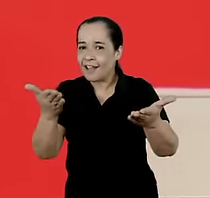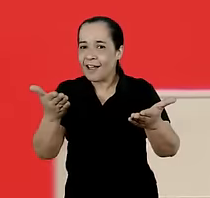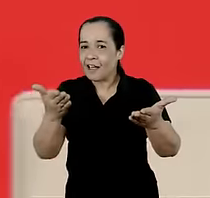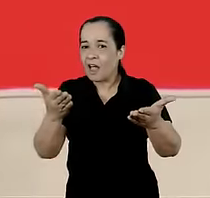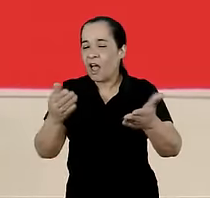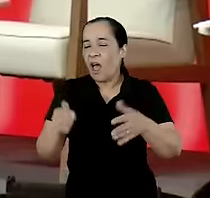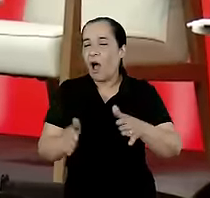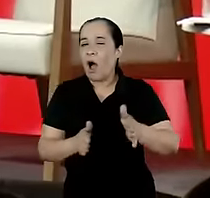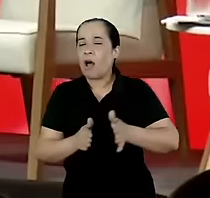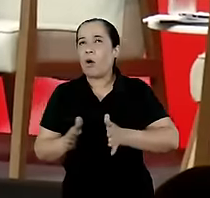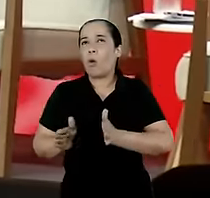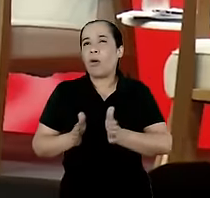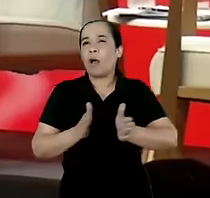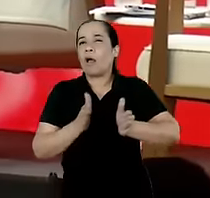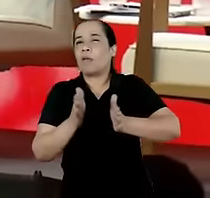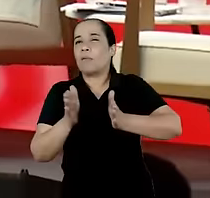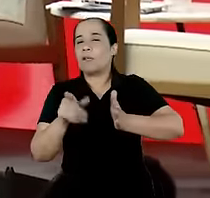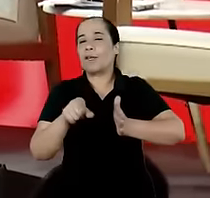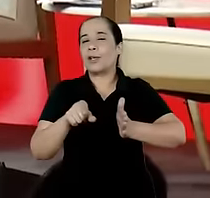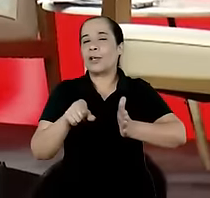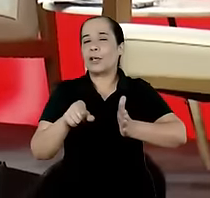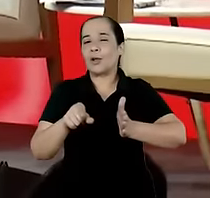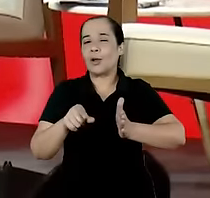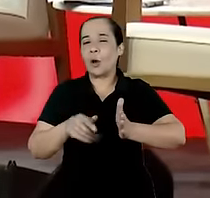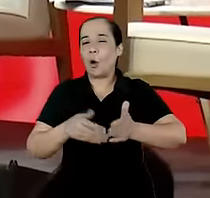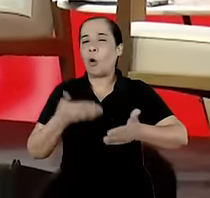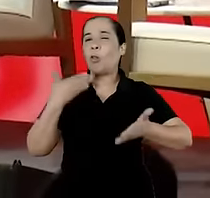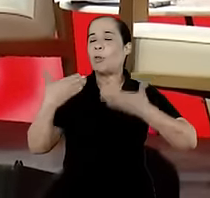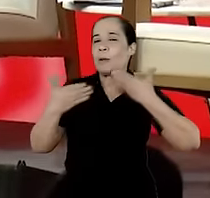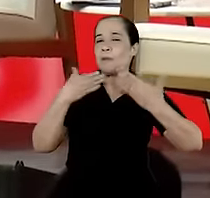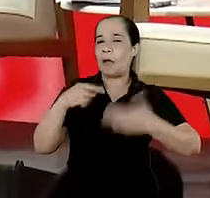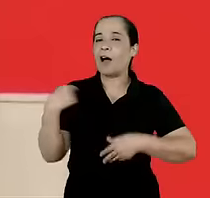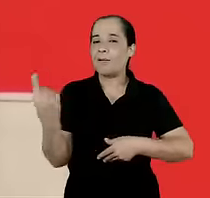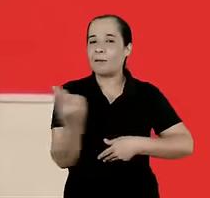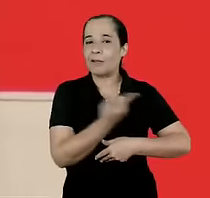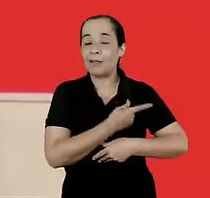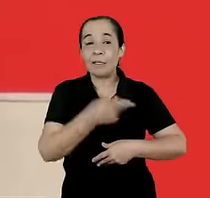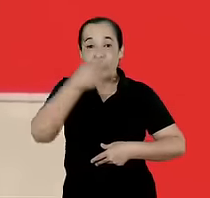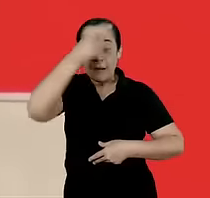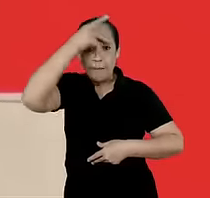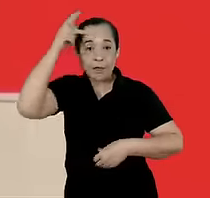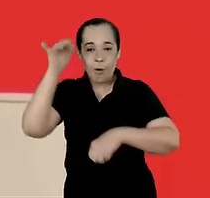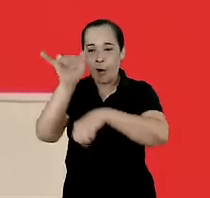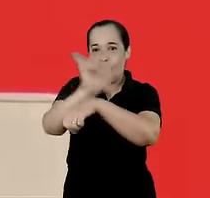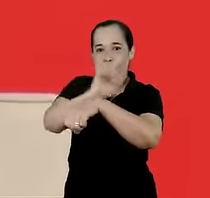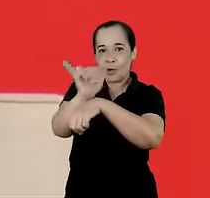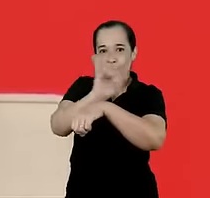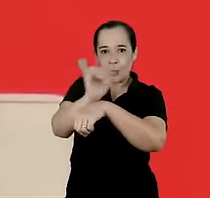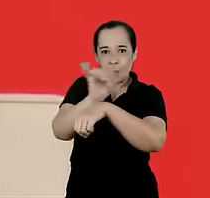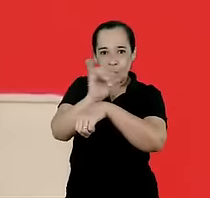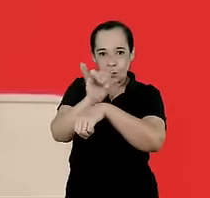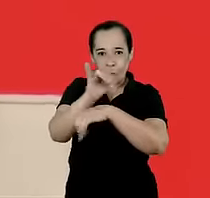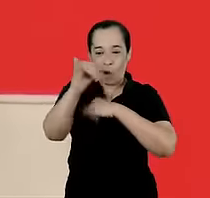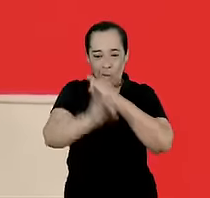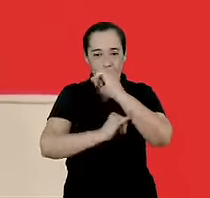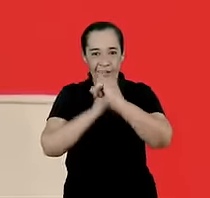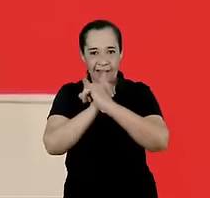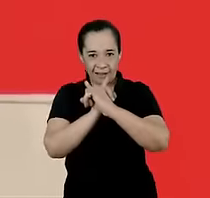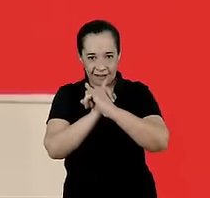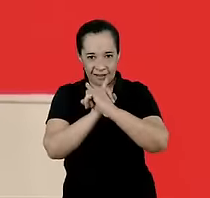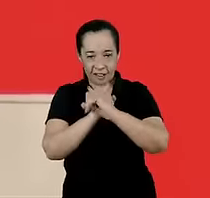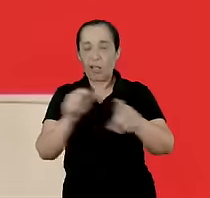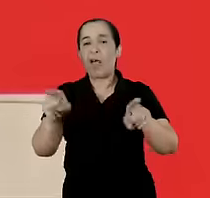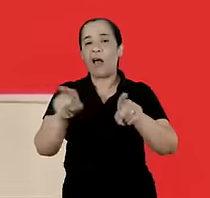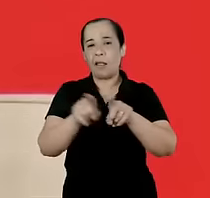que a gente leve aqui os nossos painéis para quem está nos acompanhando no YouTube basta escanear o QR